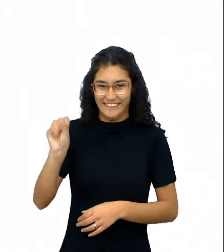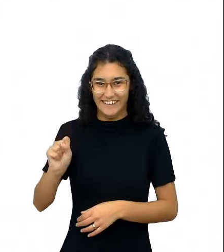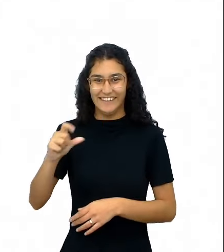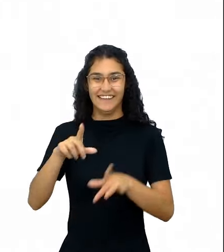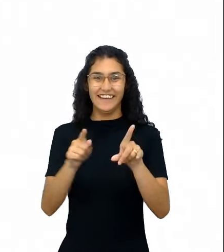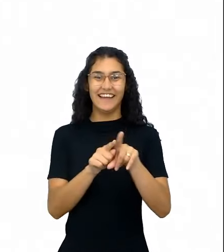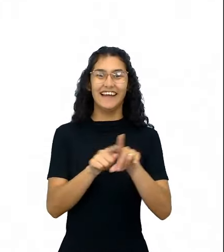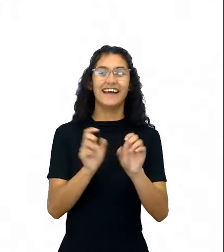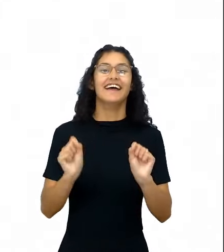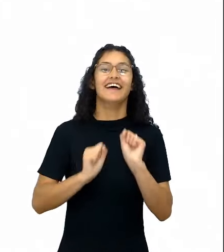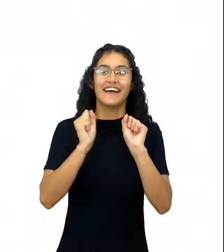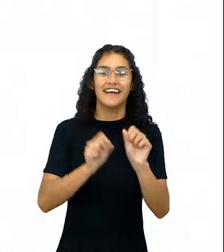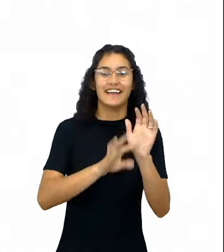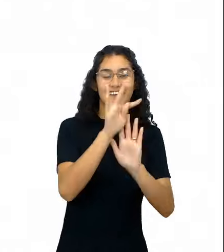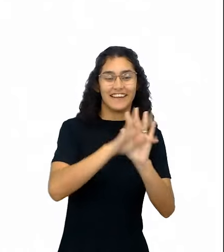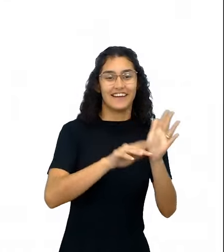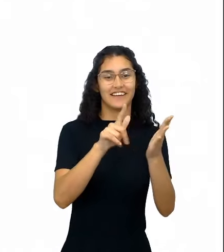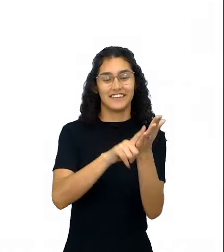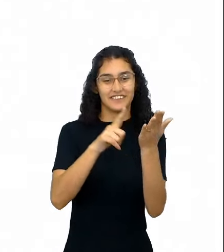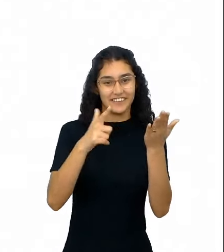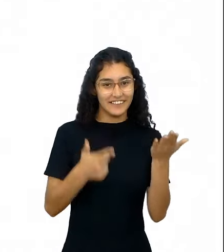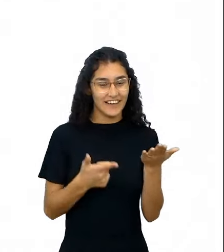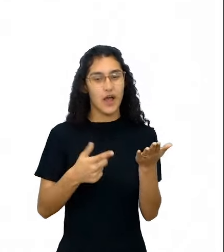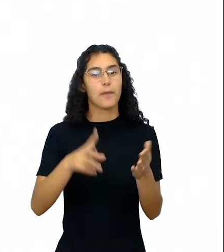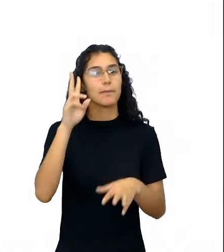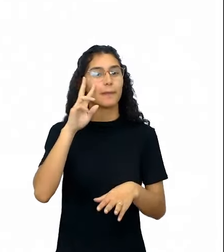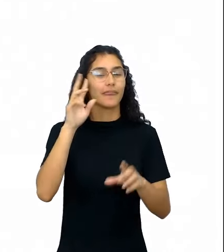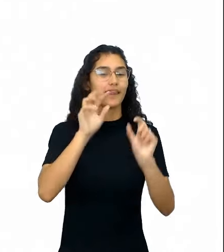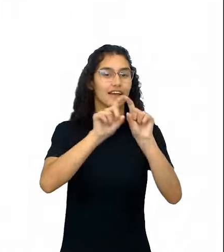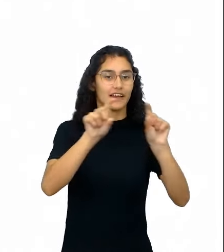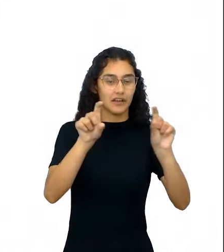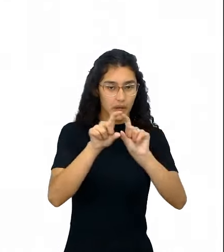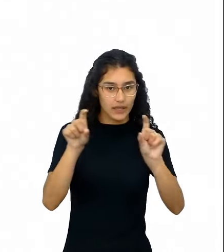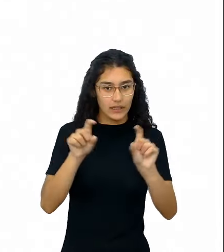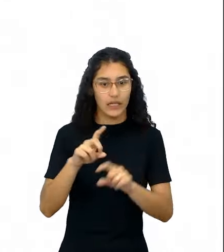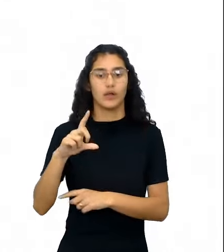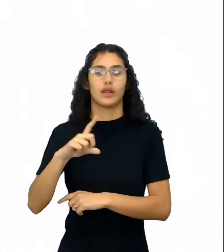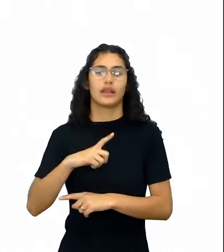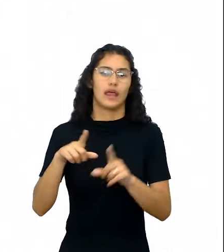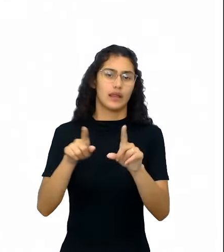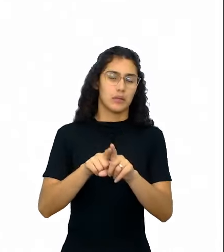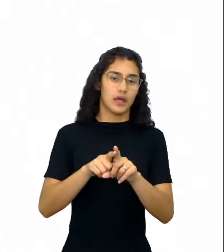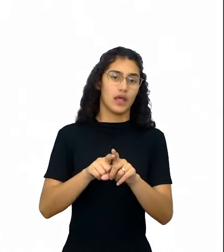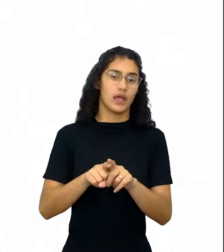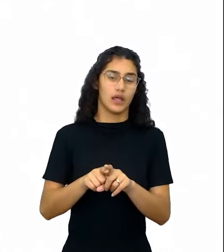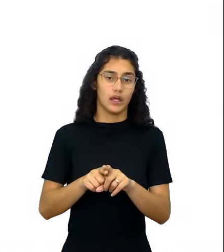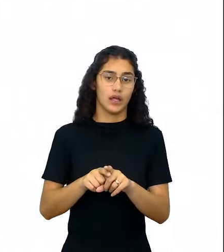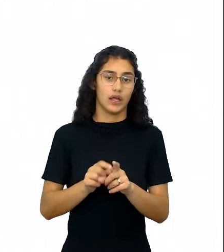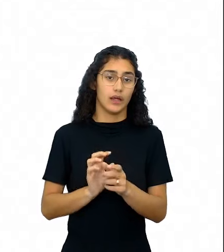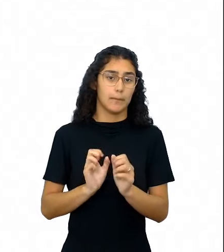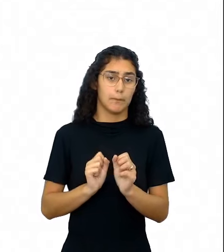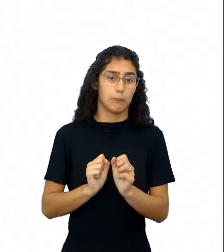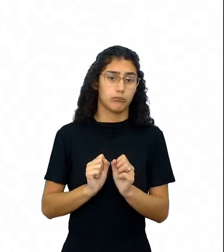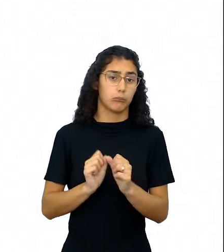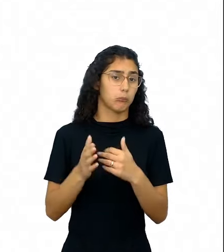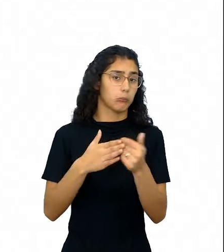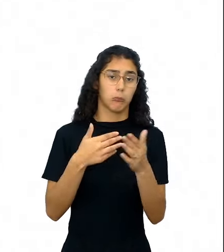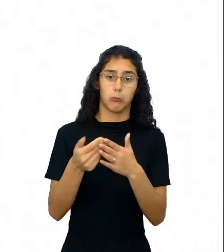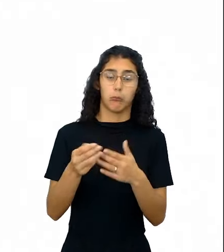ser um texto de jornal, uma história em quadrinhos da Disney, que sai em jornal,